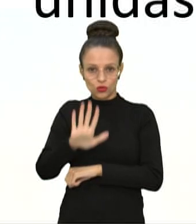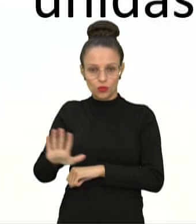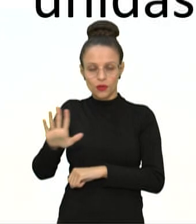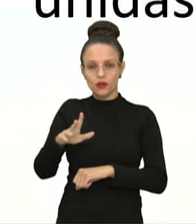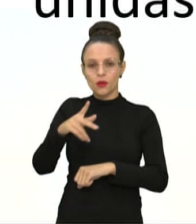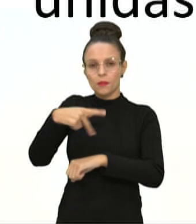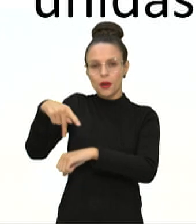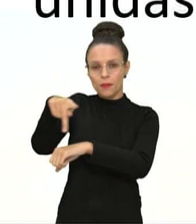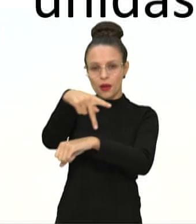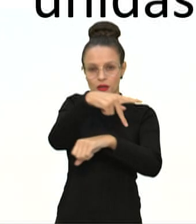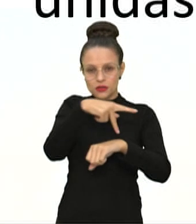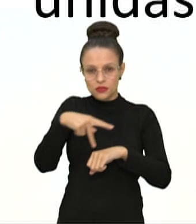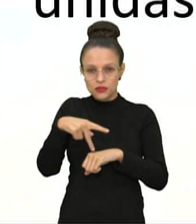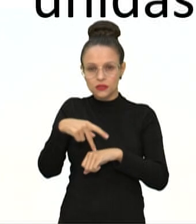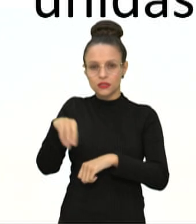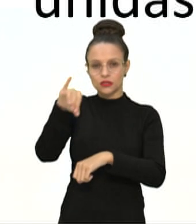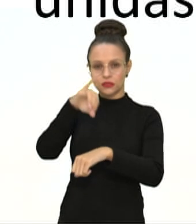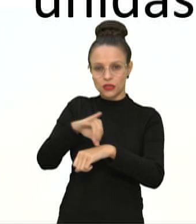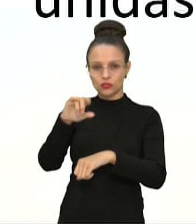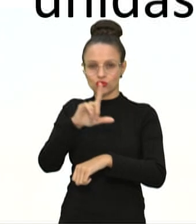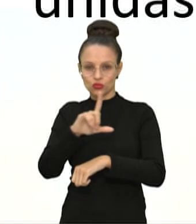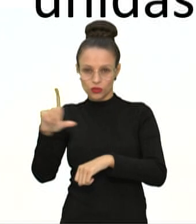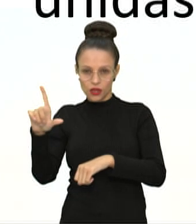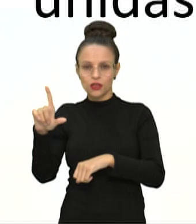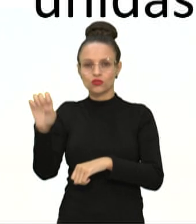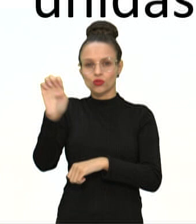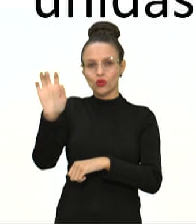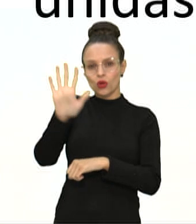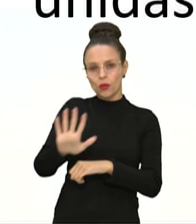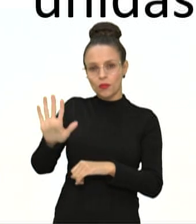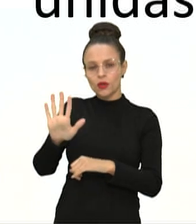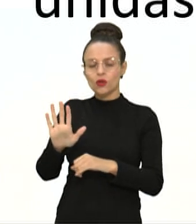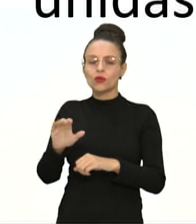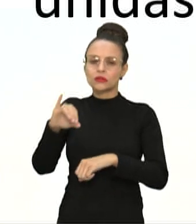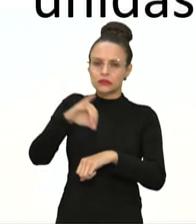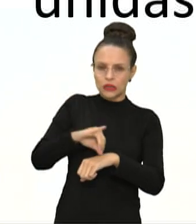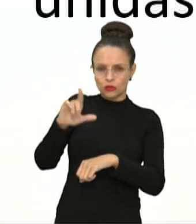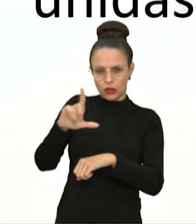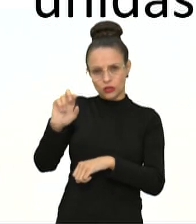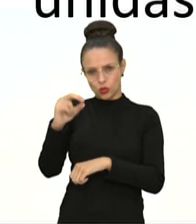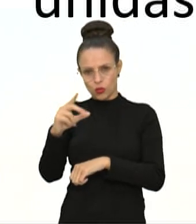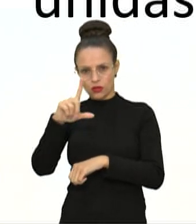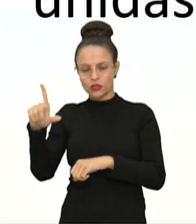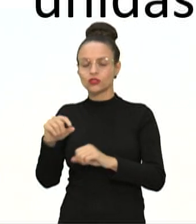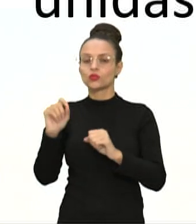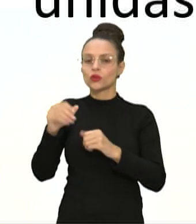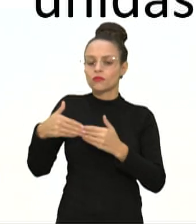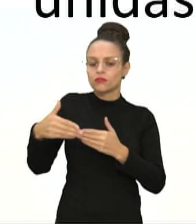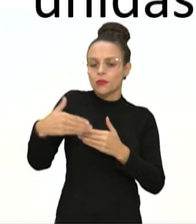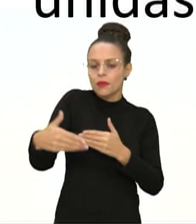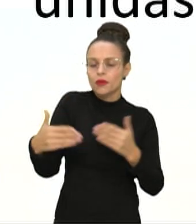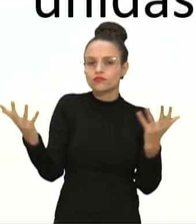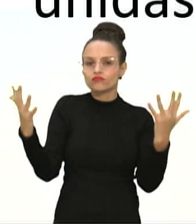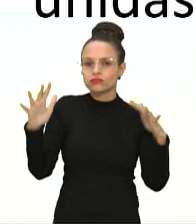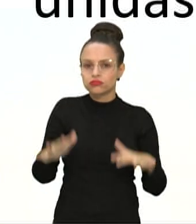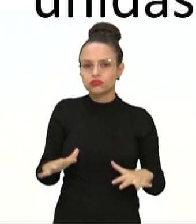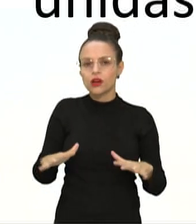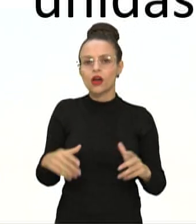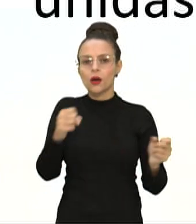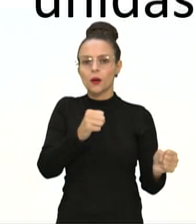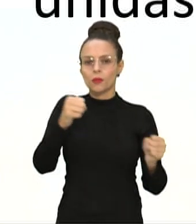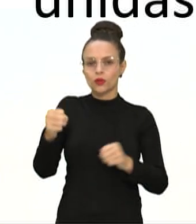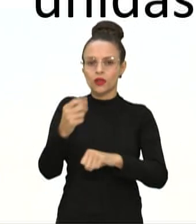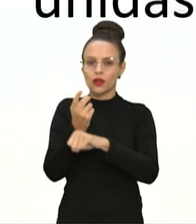dos países do centro-leste ou do leste europeu, podem aparecer os dois termos, ok? Surgiram após a decadência do